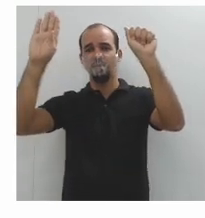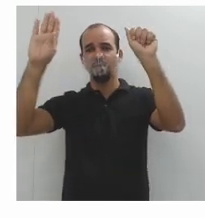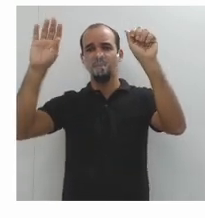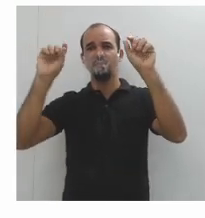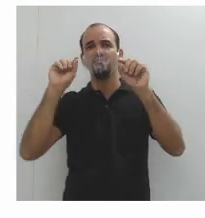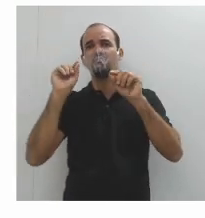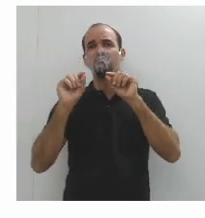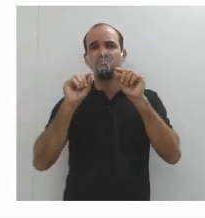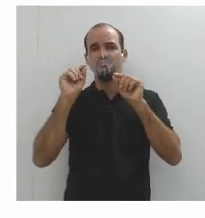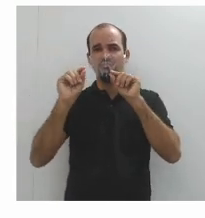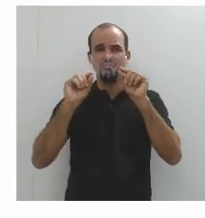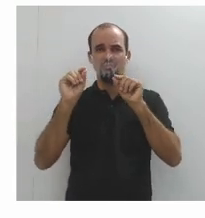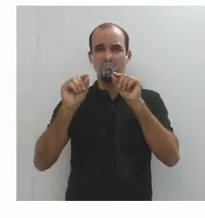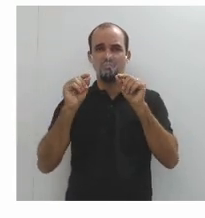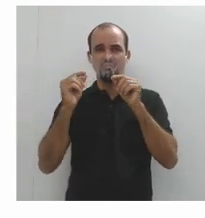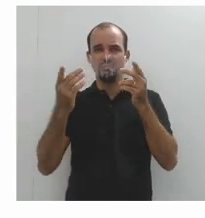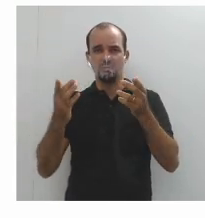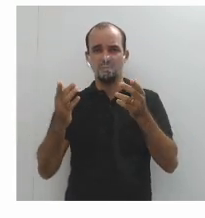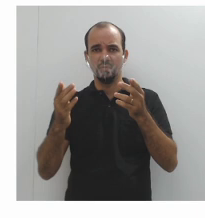né? Ou seja,